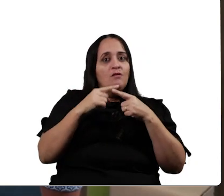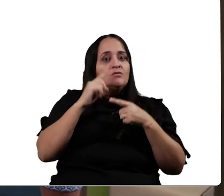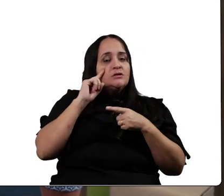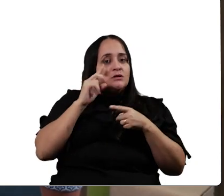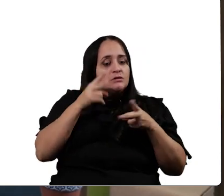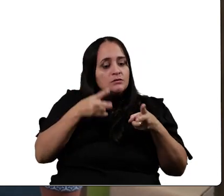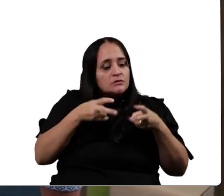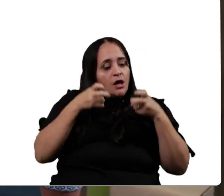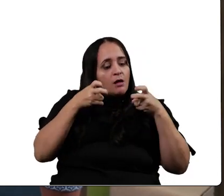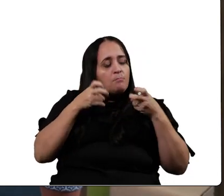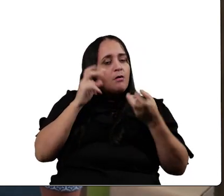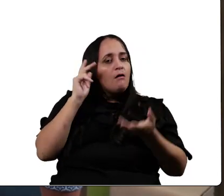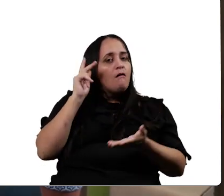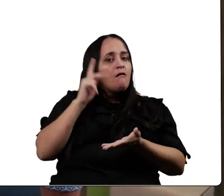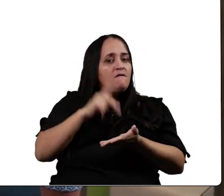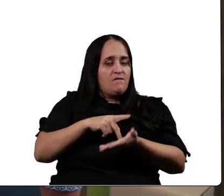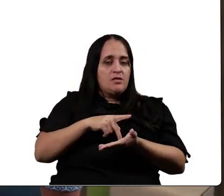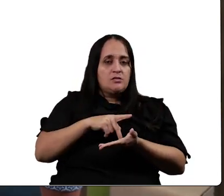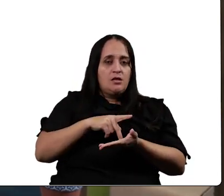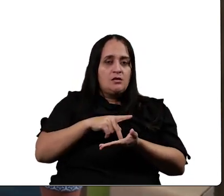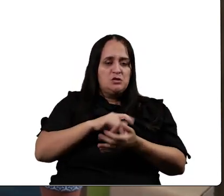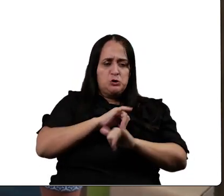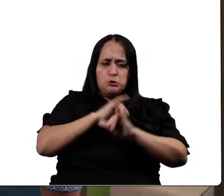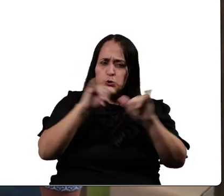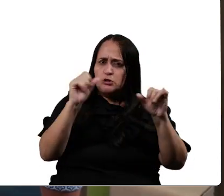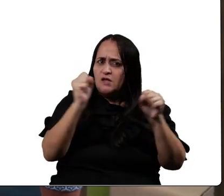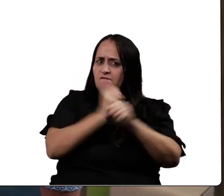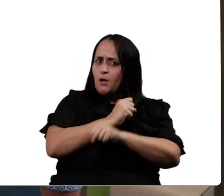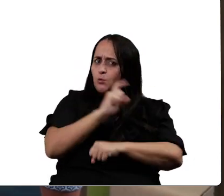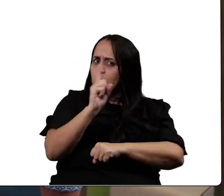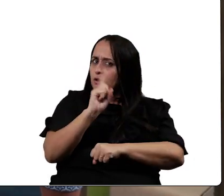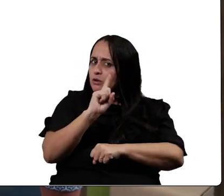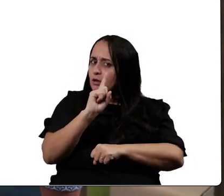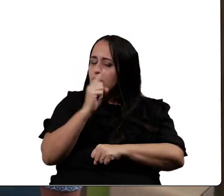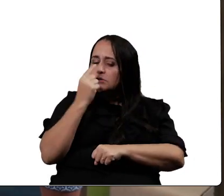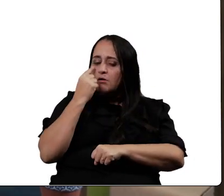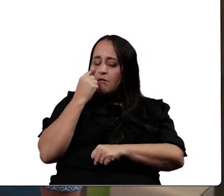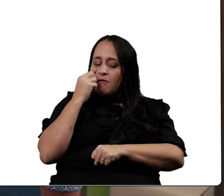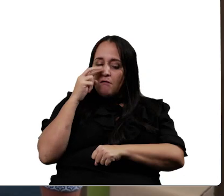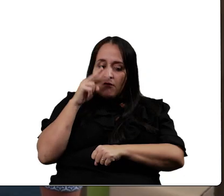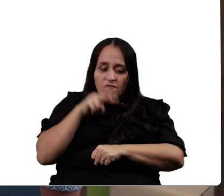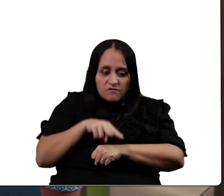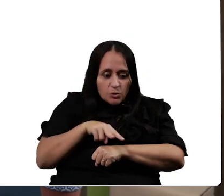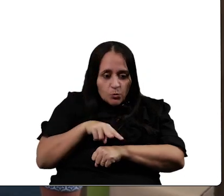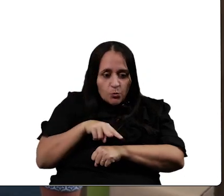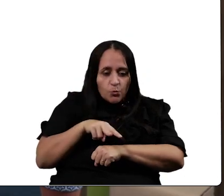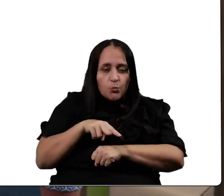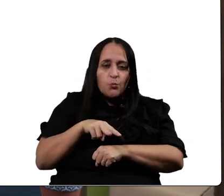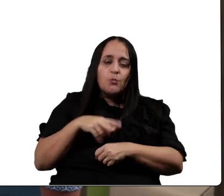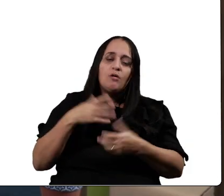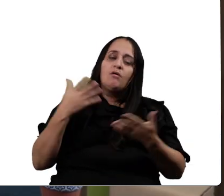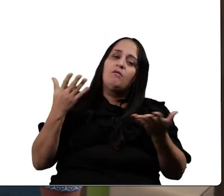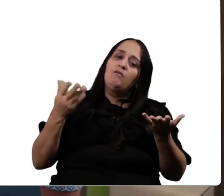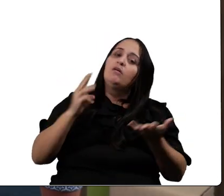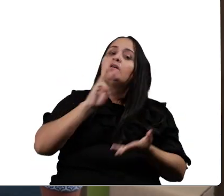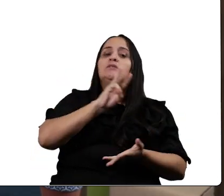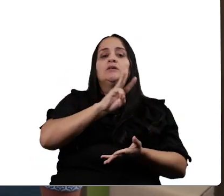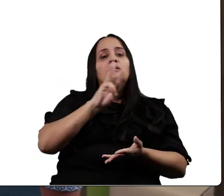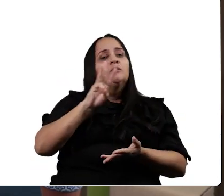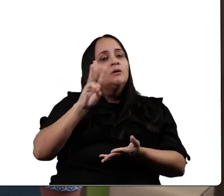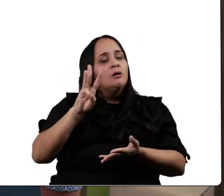ser fato ou ser fake, ou seja, ser mentira. Na maioria dos